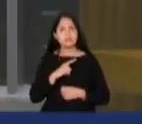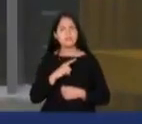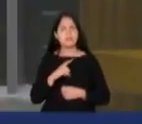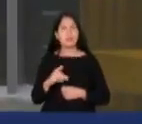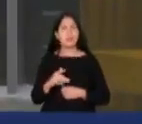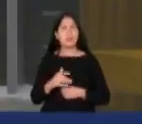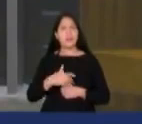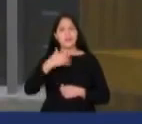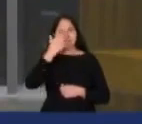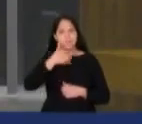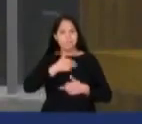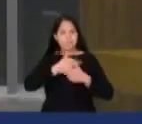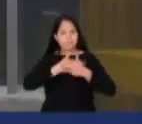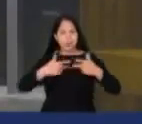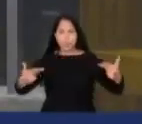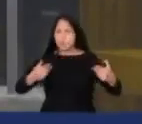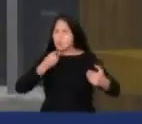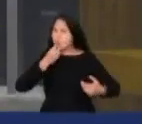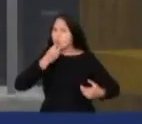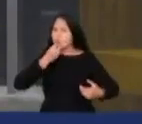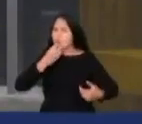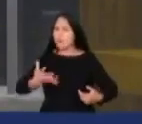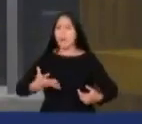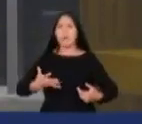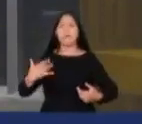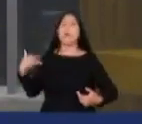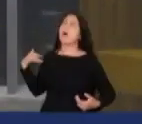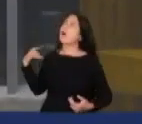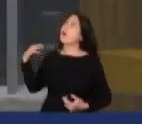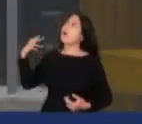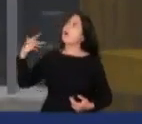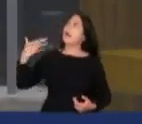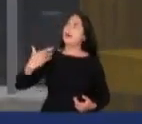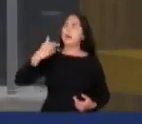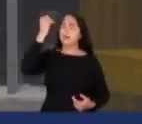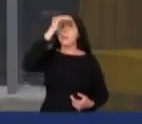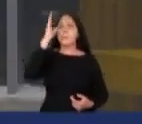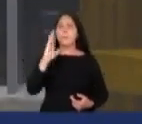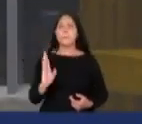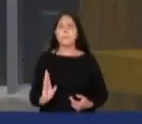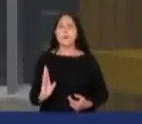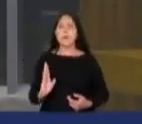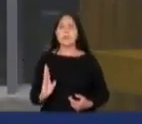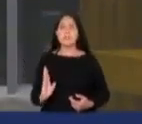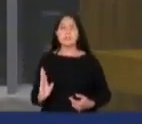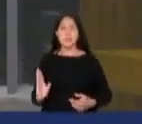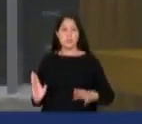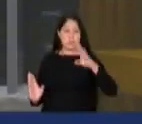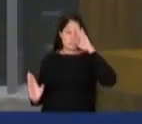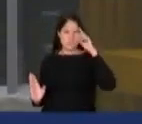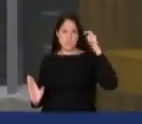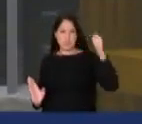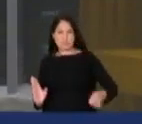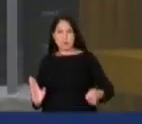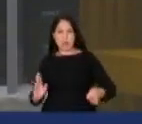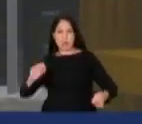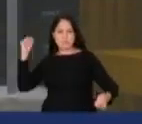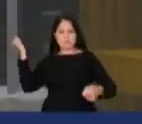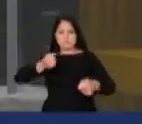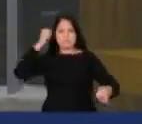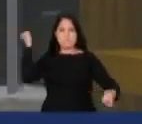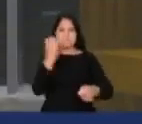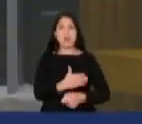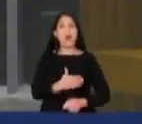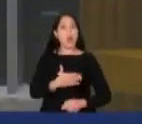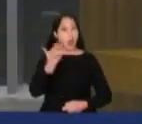superou a ditadura militar. A Assembleia Nacional Constituinte resgatou a legitimidade de nossas instituições,